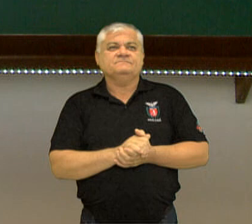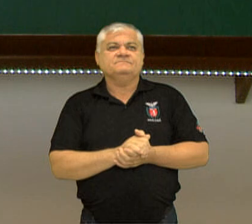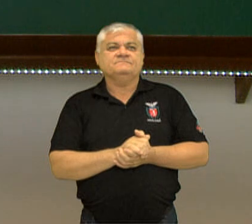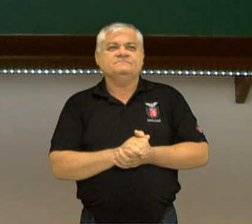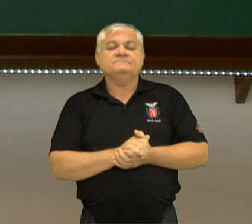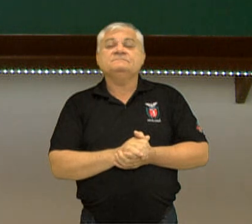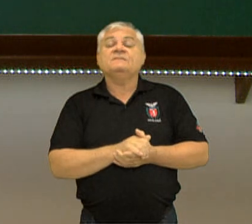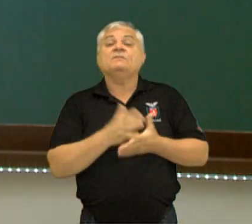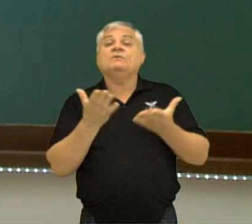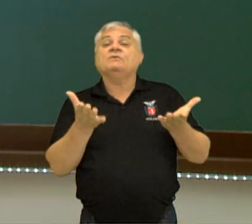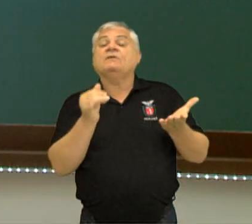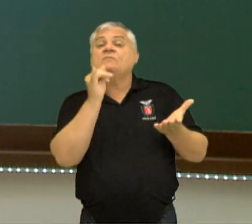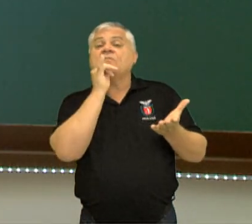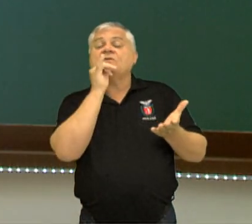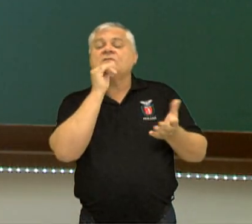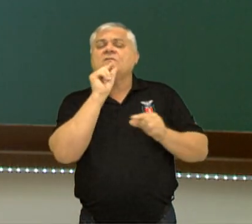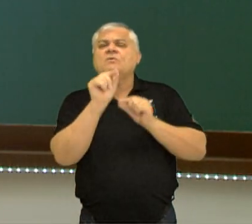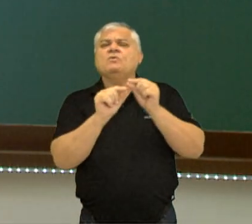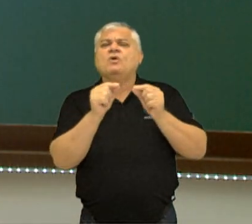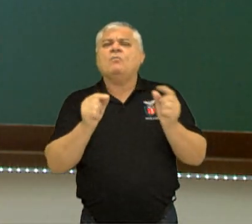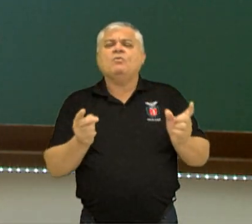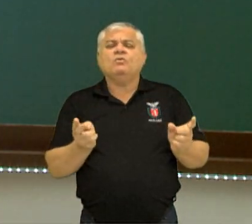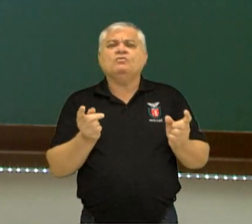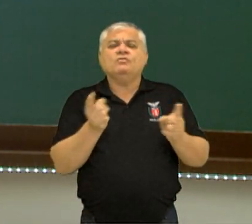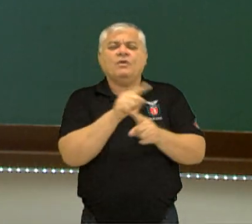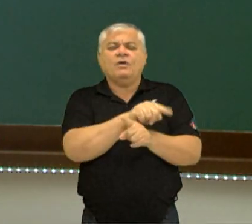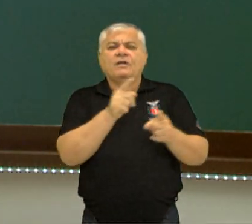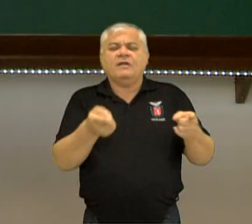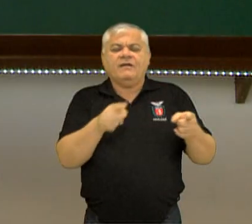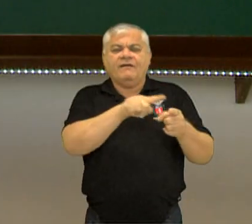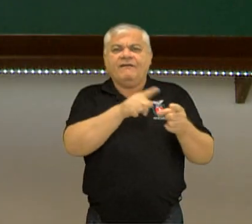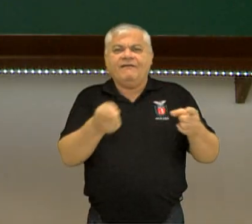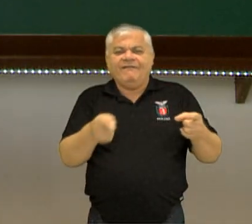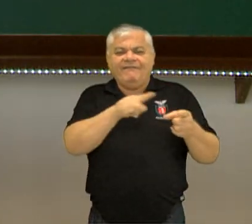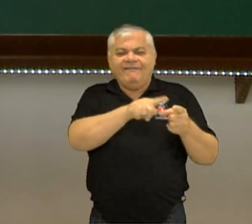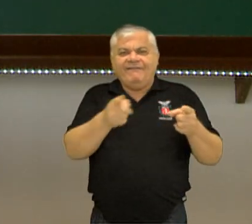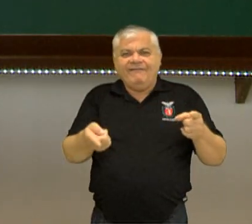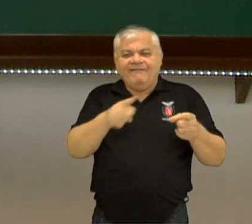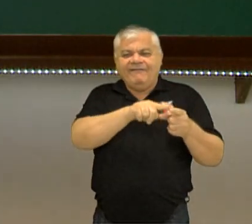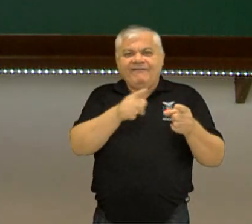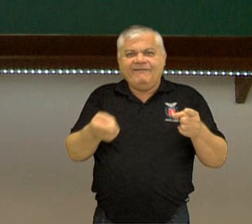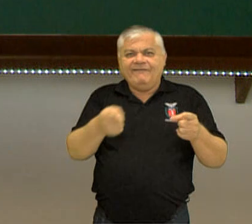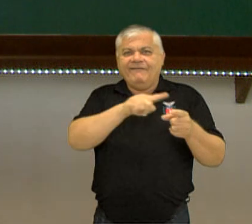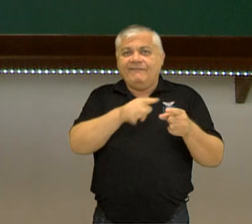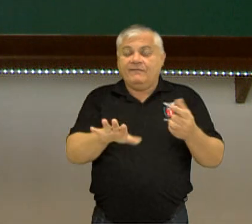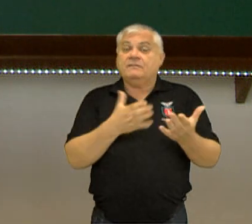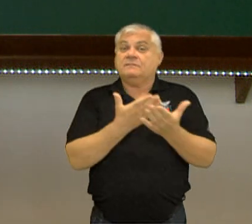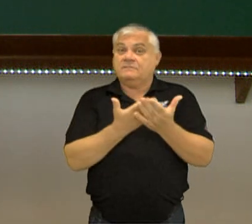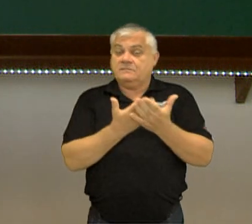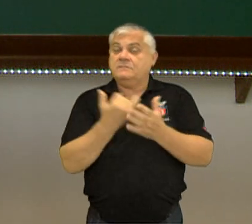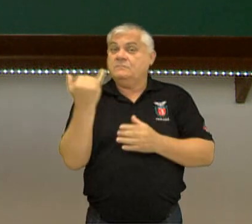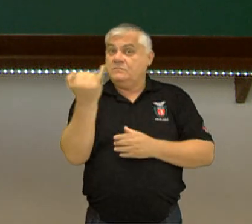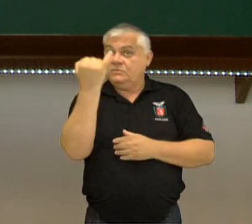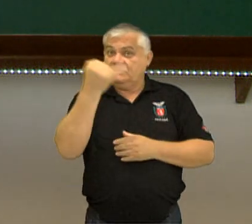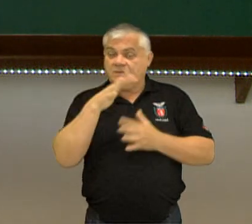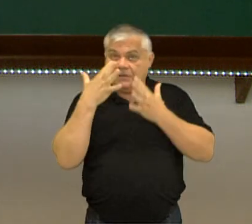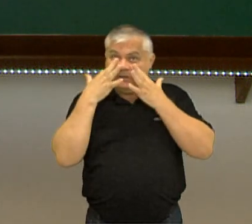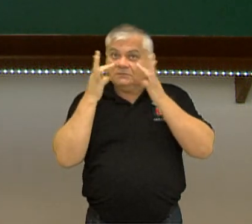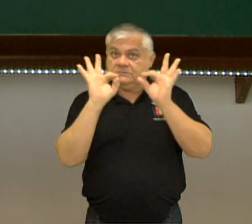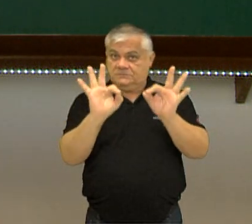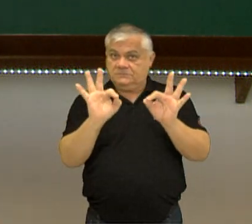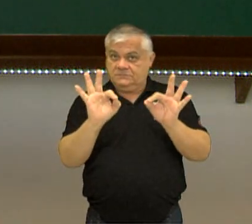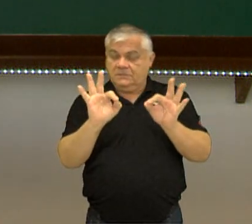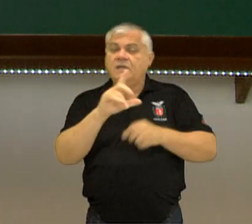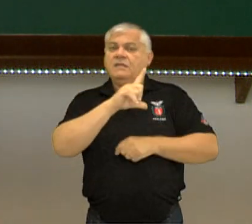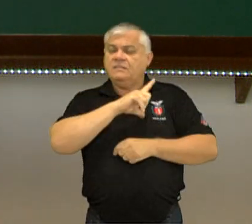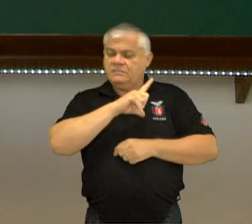quero falar para você do princípio das trocas de calor. Ei, essa aula é de retomada e vai ser importante para você. Existe